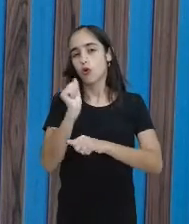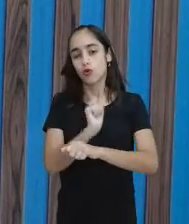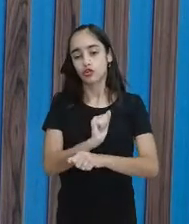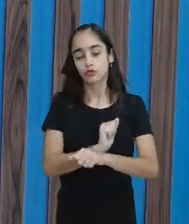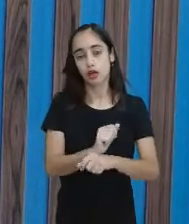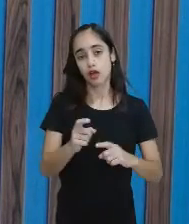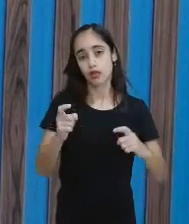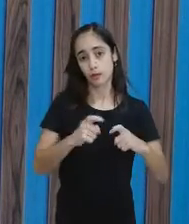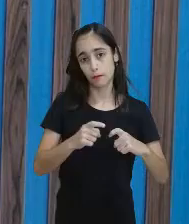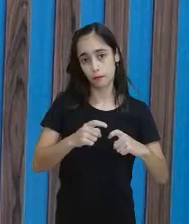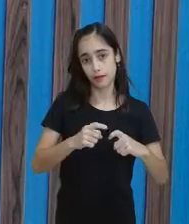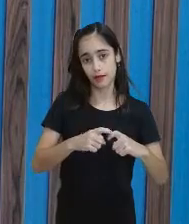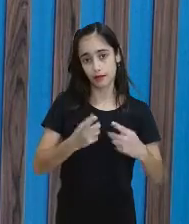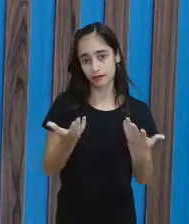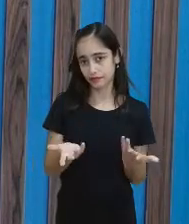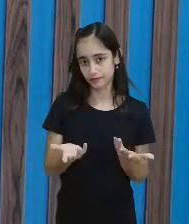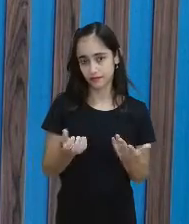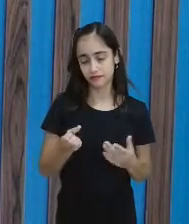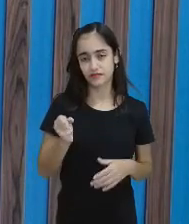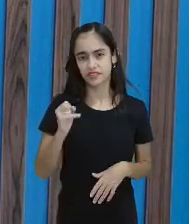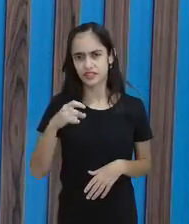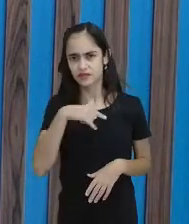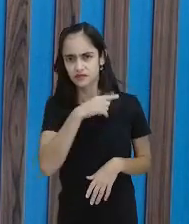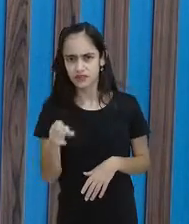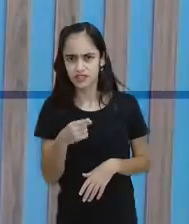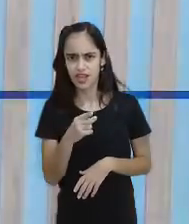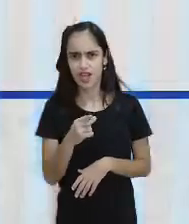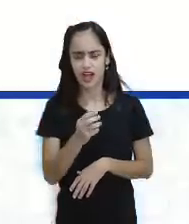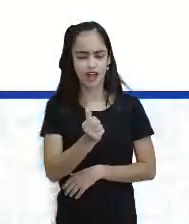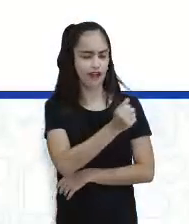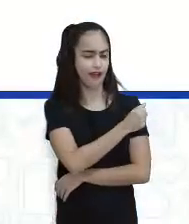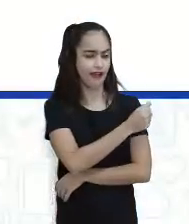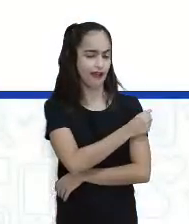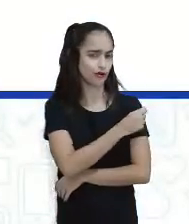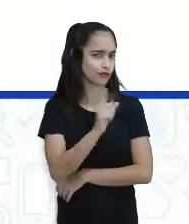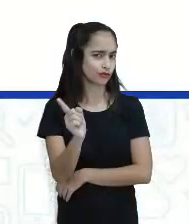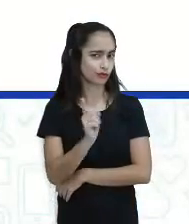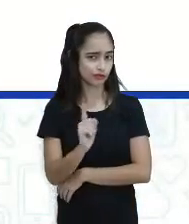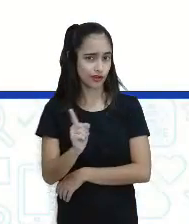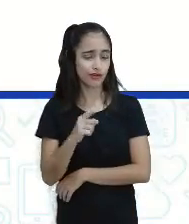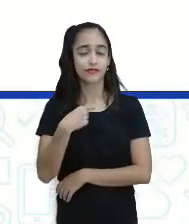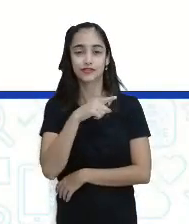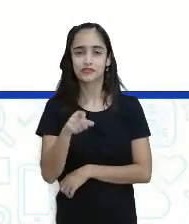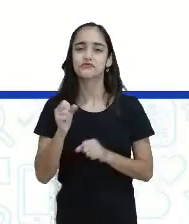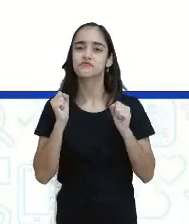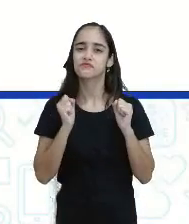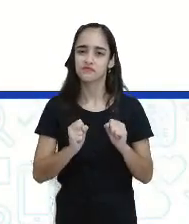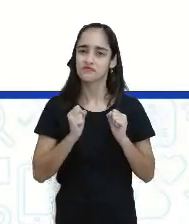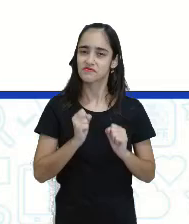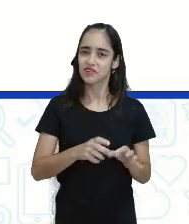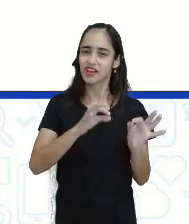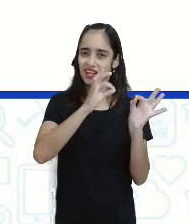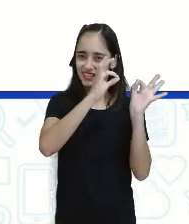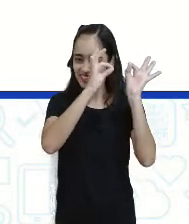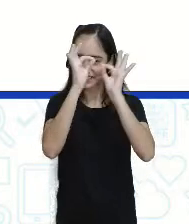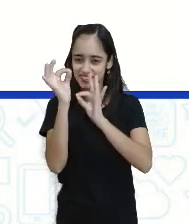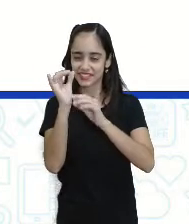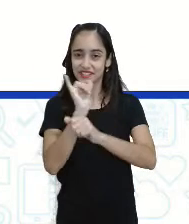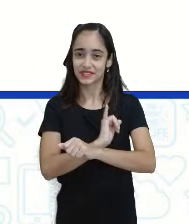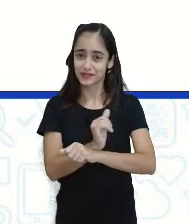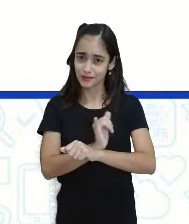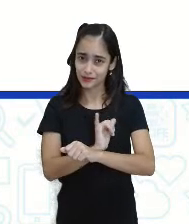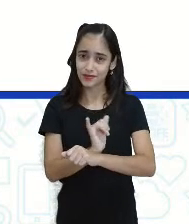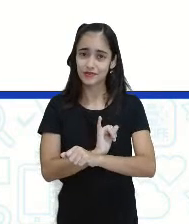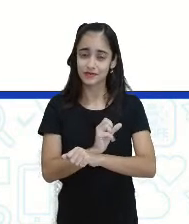e não é estudante da rede, vocês podem acessar lá no YouTube, né? Então tem também aí mais um QR Code. Caso